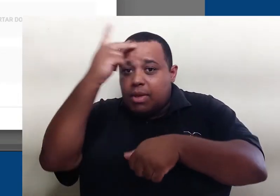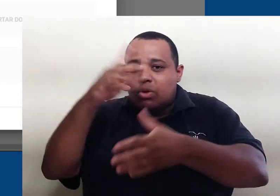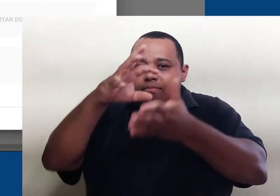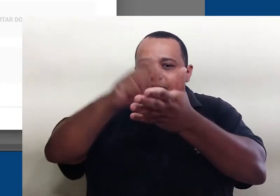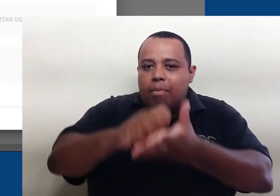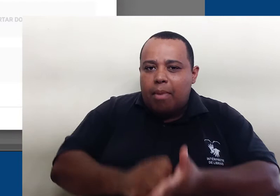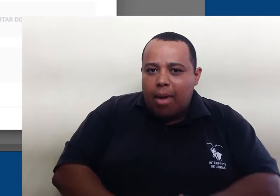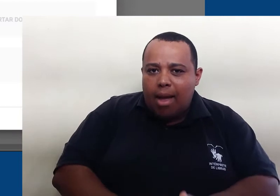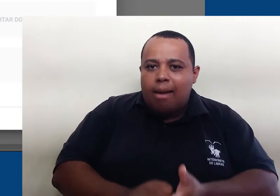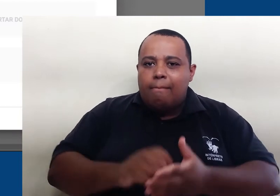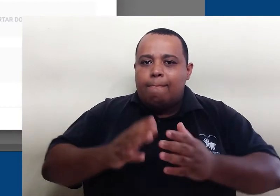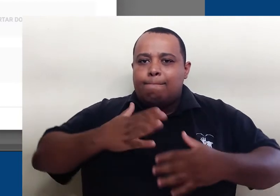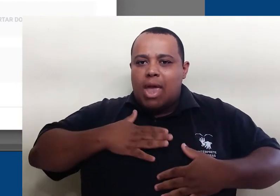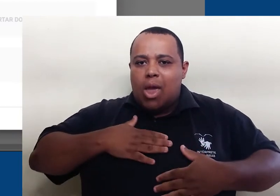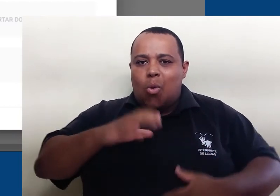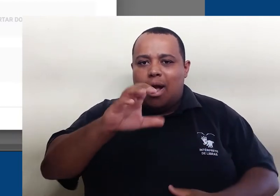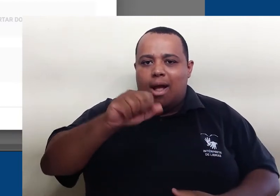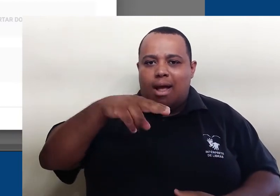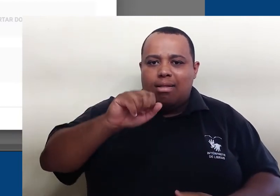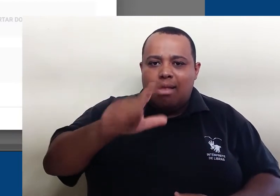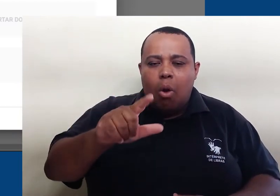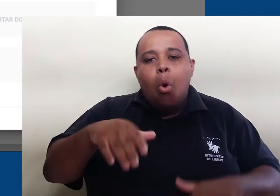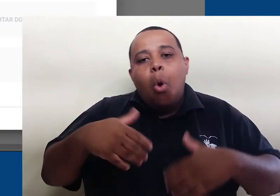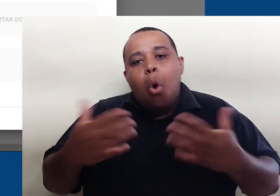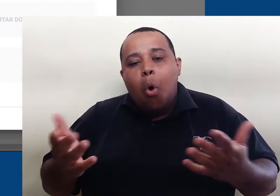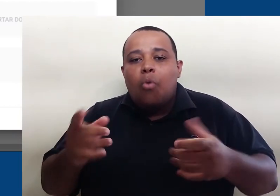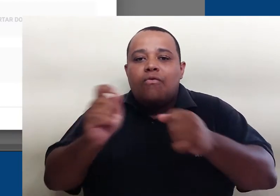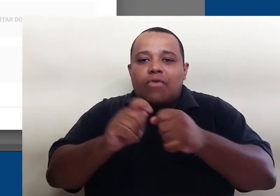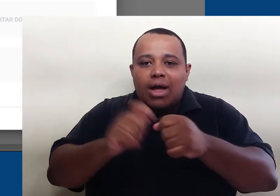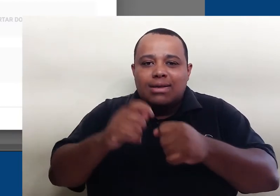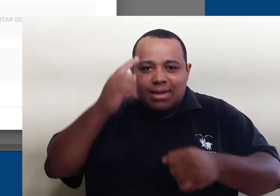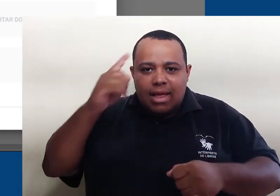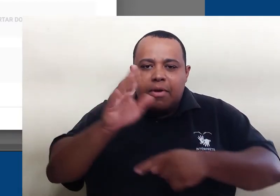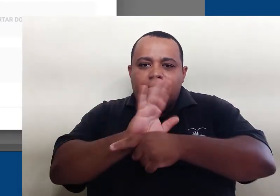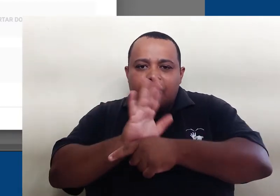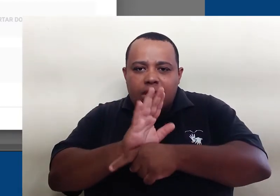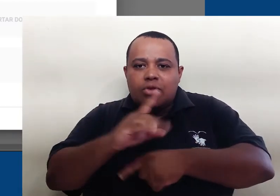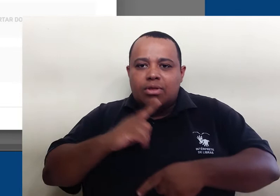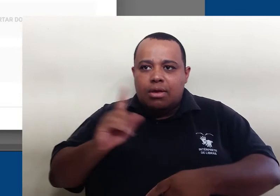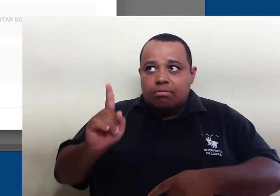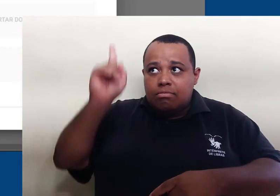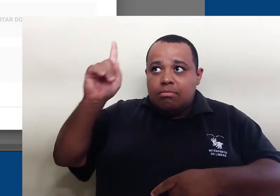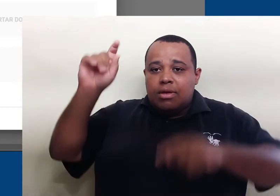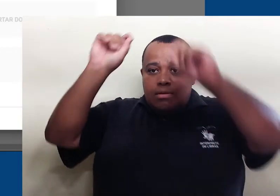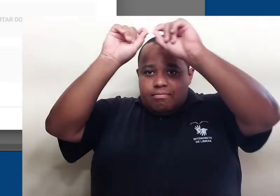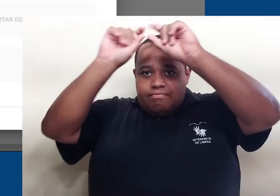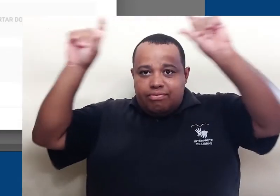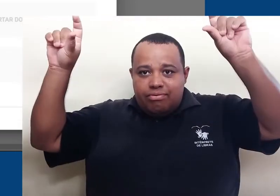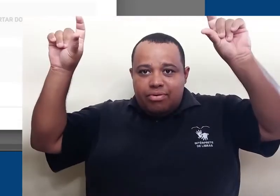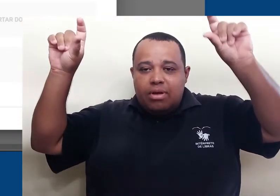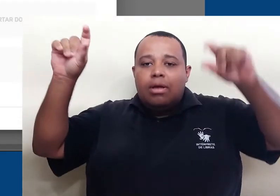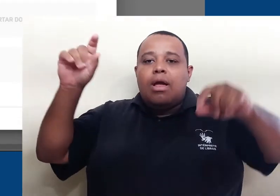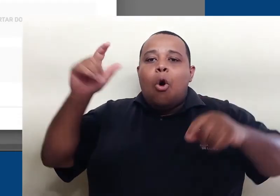outro vídeo. Você pode adicionar cards interativos. São aquelas pequenas notificações que aparecem durante o vídeo dizendo, por exemplo, acesse esse vídeo aqui,